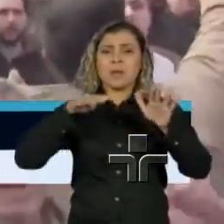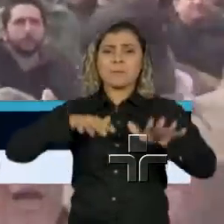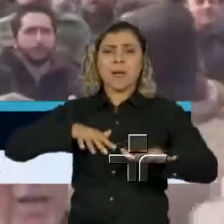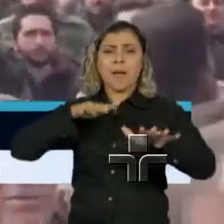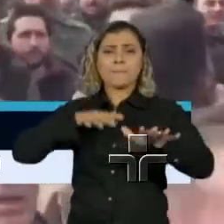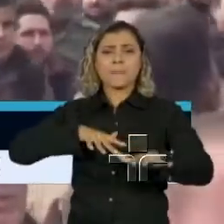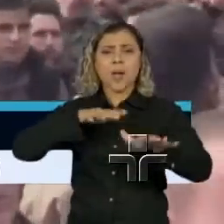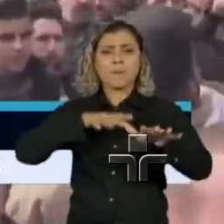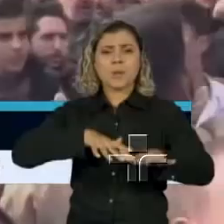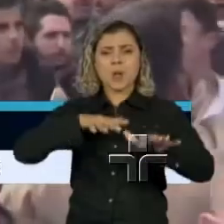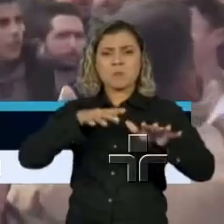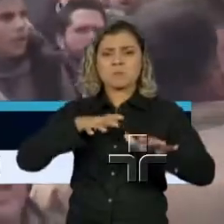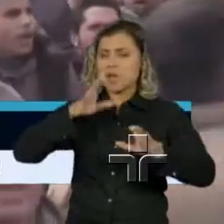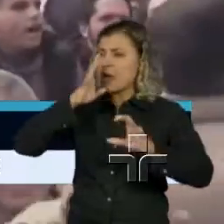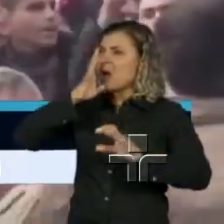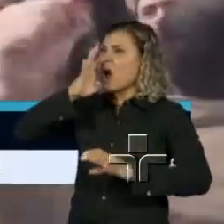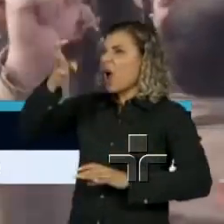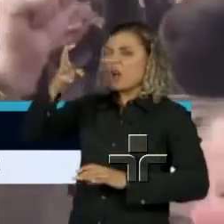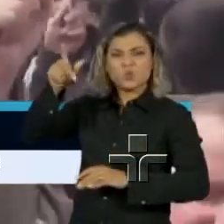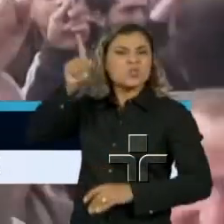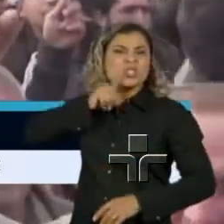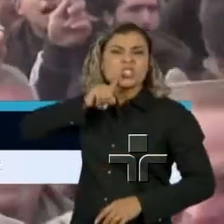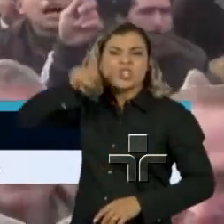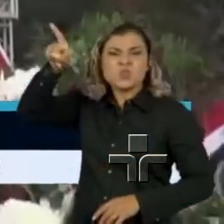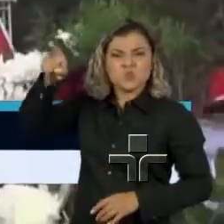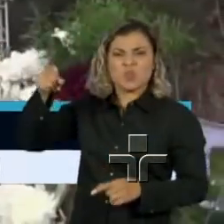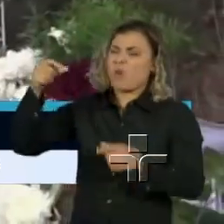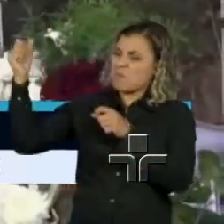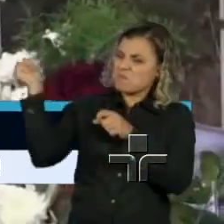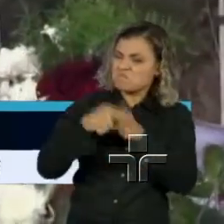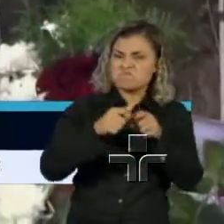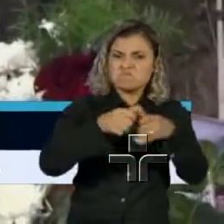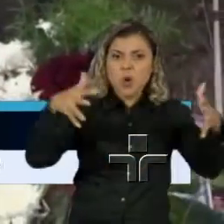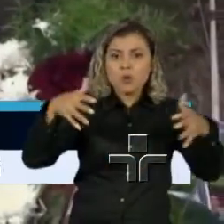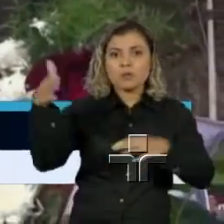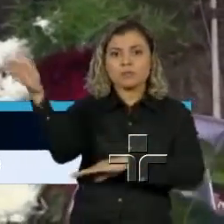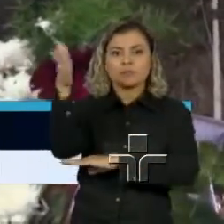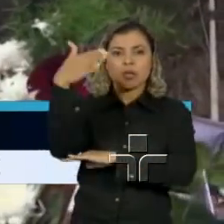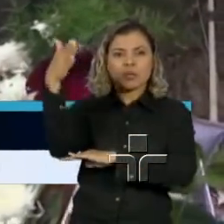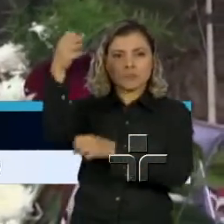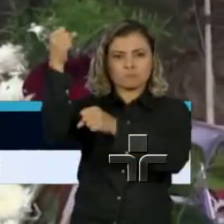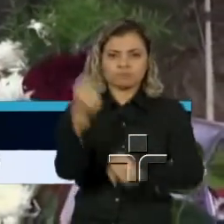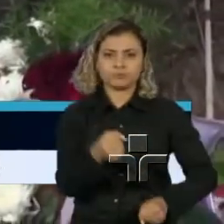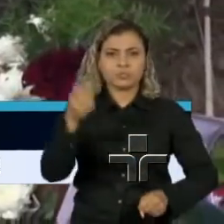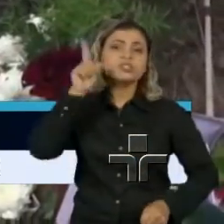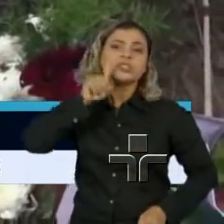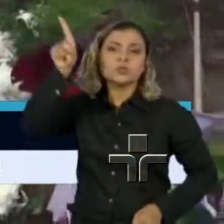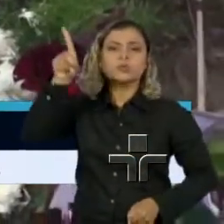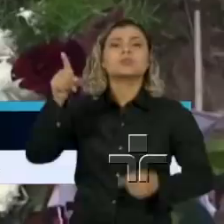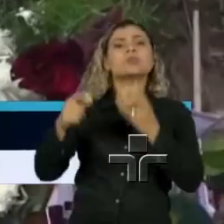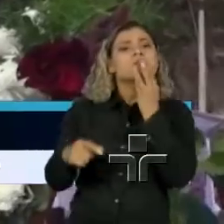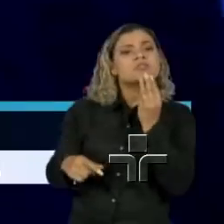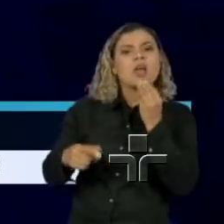protesto condenando o ataque americano. Eles queimaram bandeiras dos Estados Unidos e de Israel.